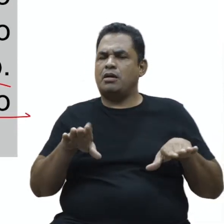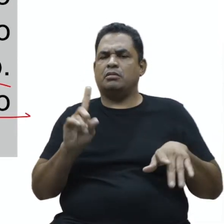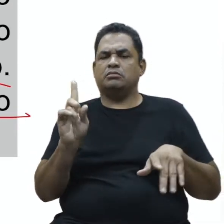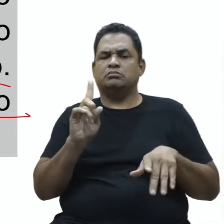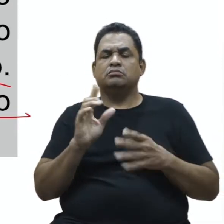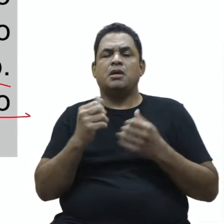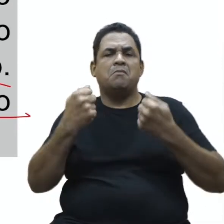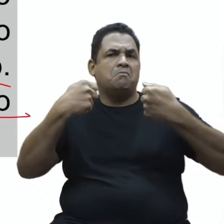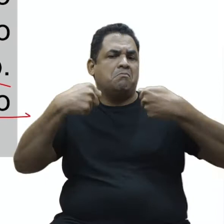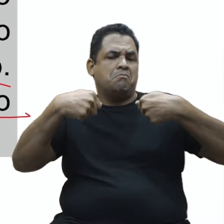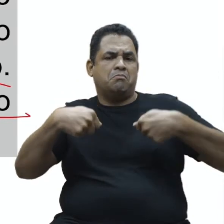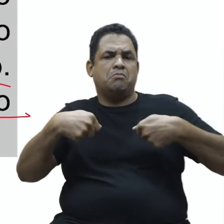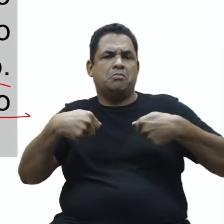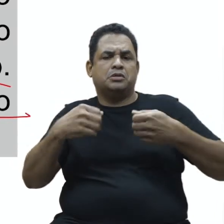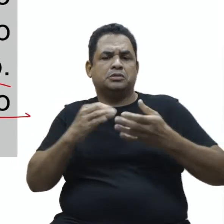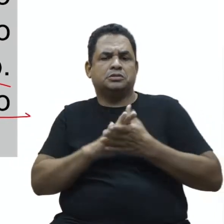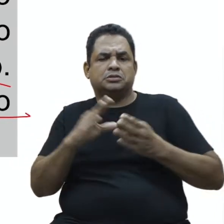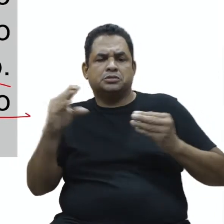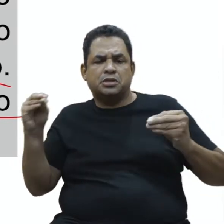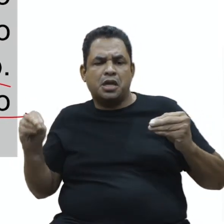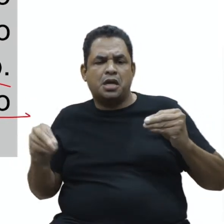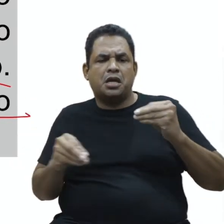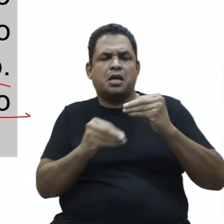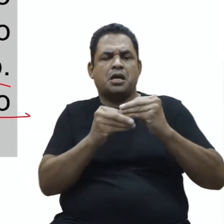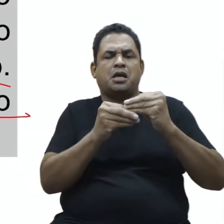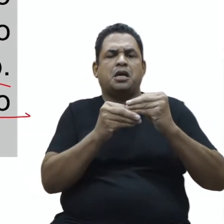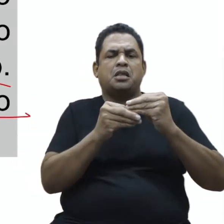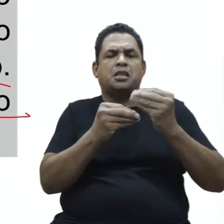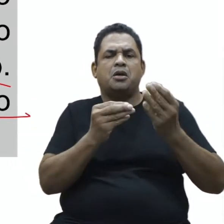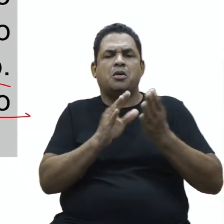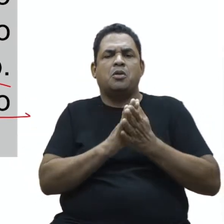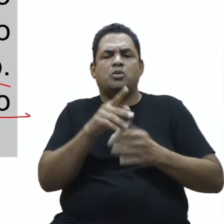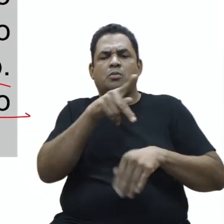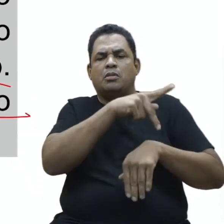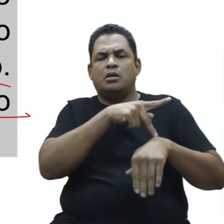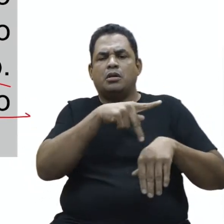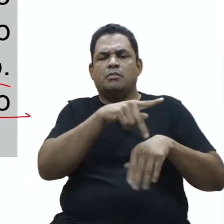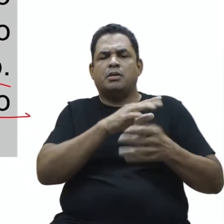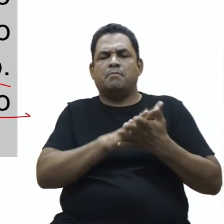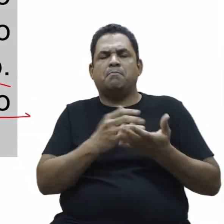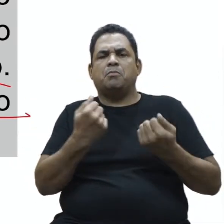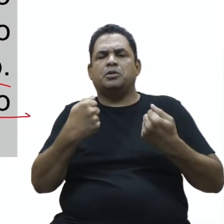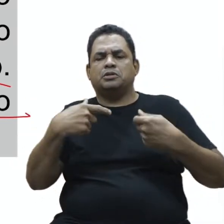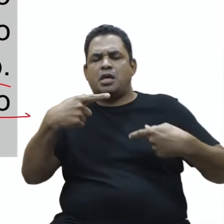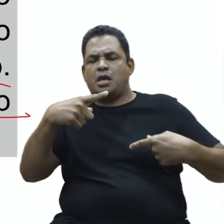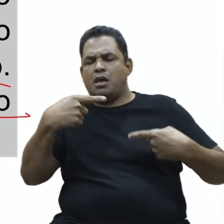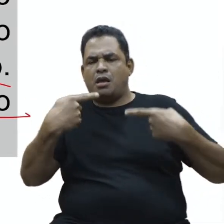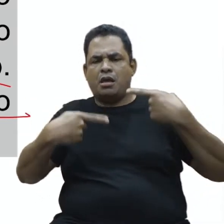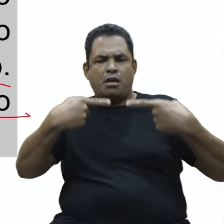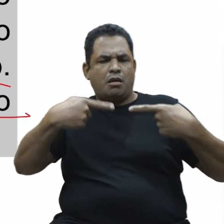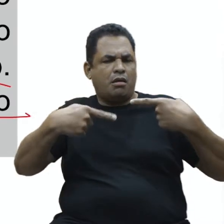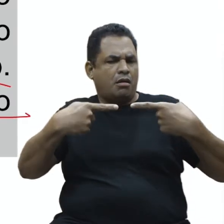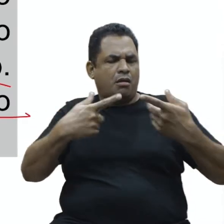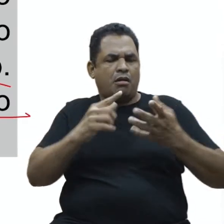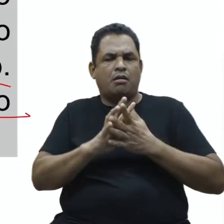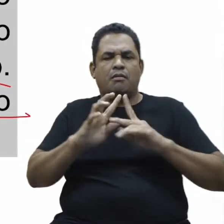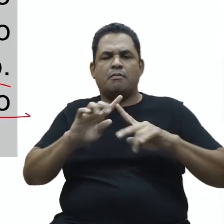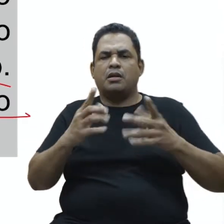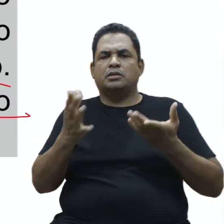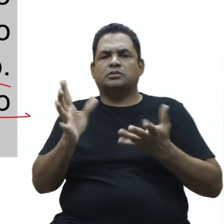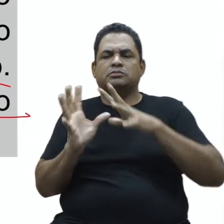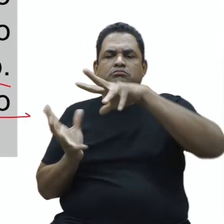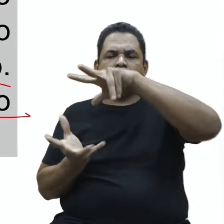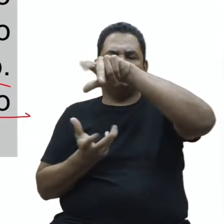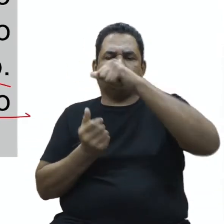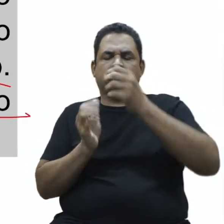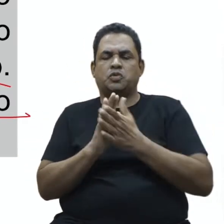pode até ser anexado a algum outro país, pode acontecer alguma coisa assim, uma guerra, mas no mundo de hoje isso já é muito difícil